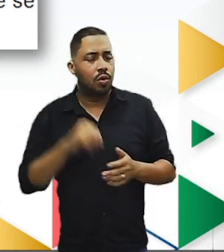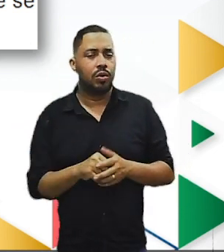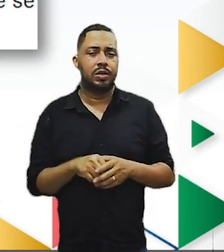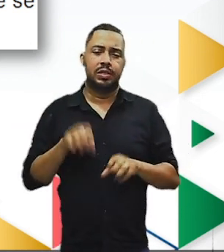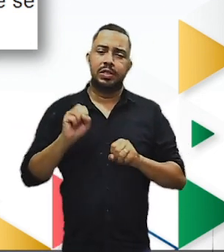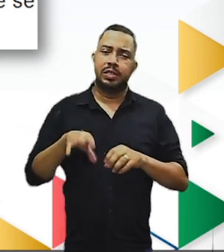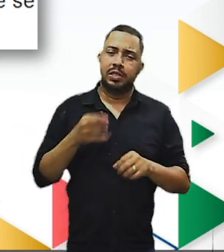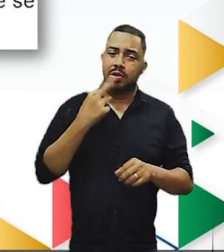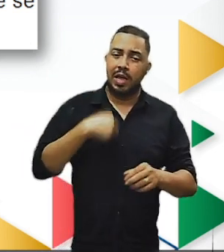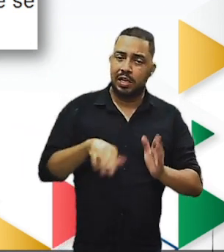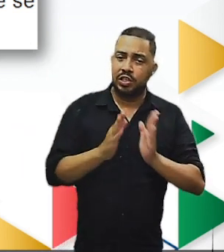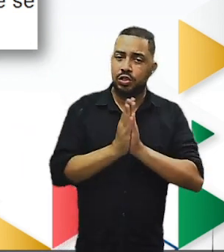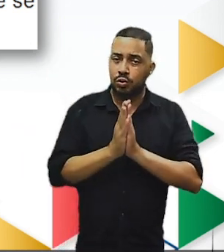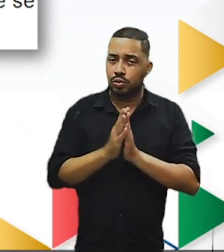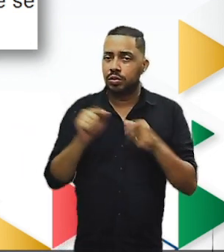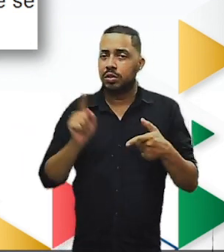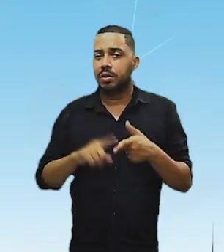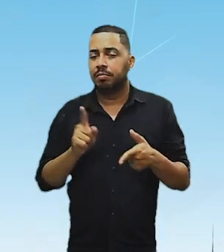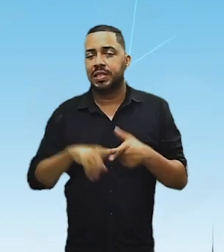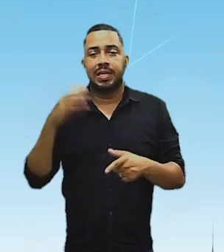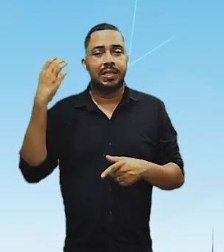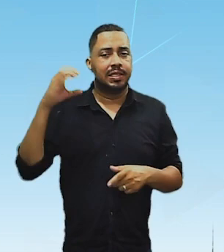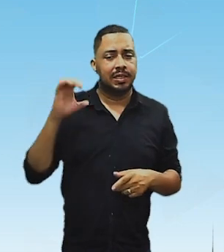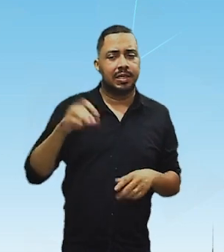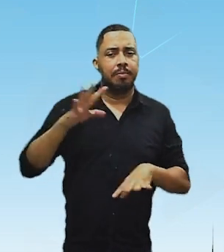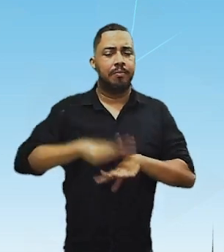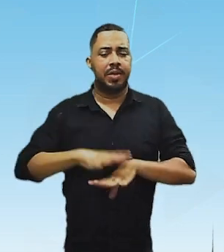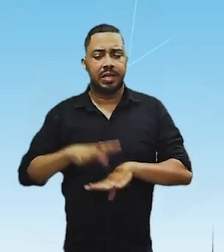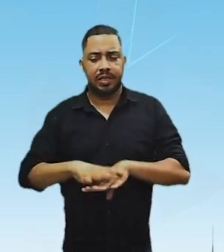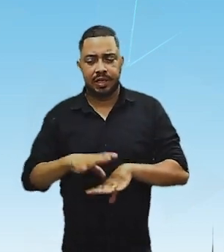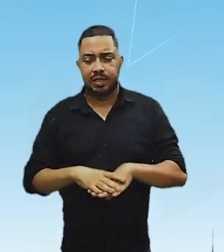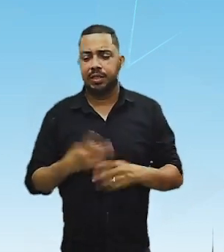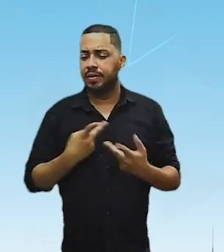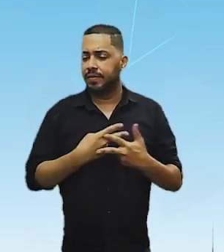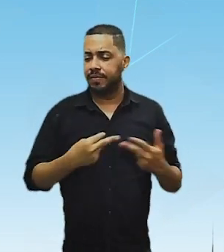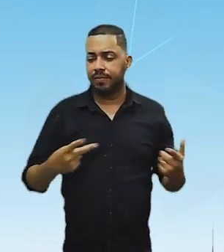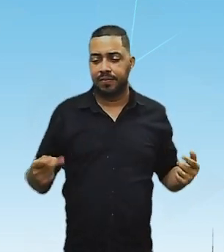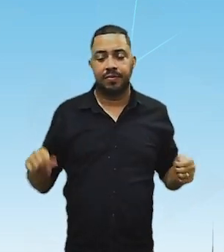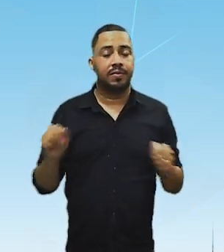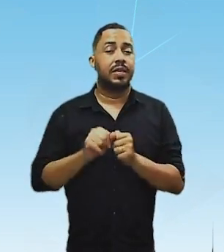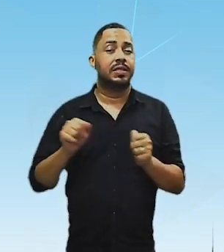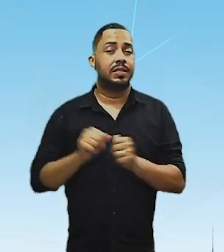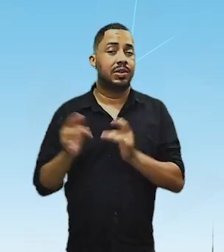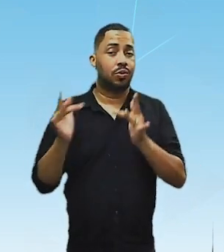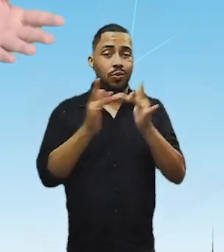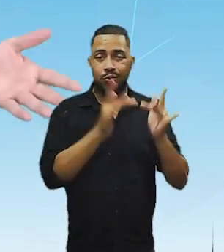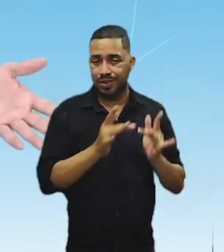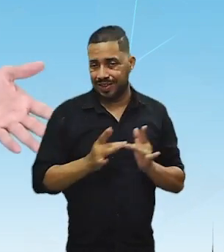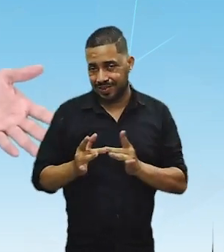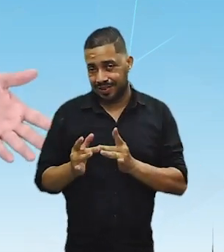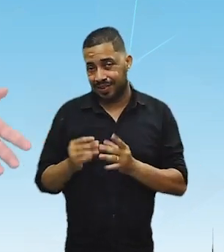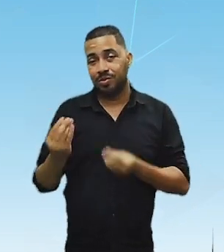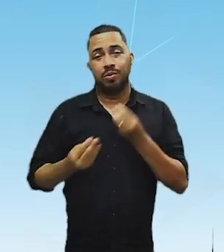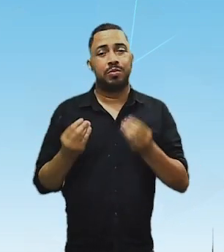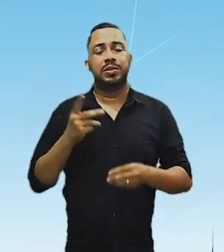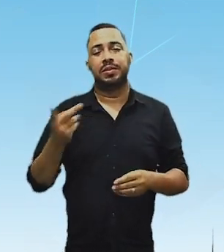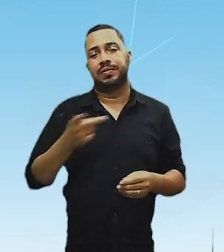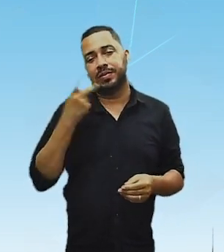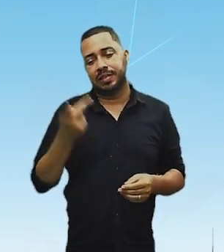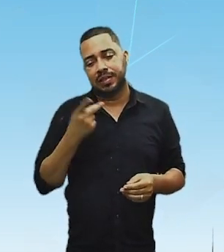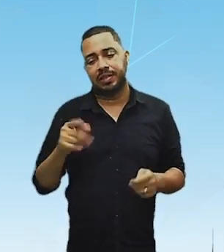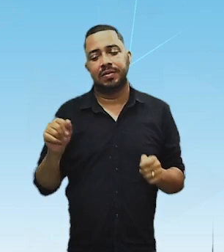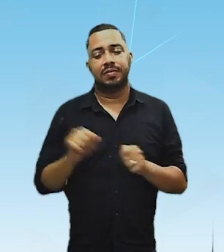religioso, buscar dados das ciências, da matemática, etc. Fazer conexões, fazer, como vocês dizem muito bem,